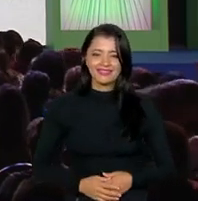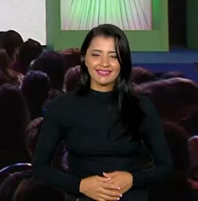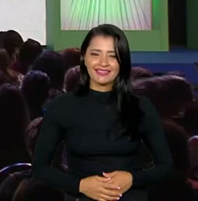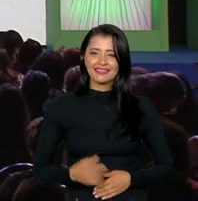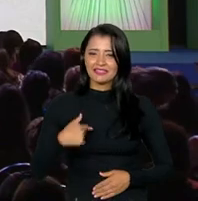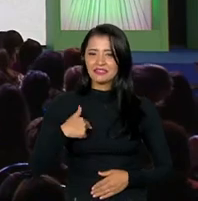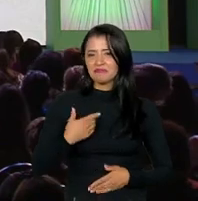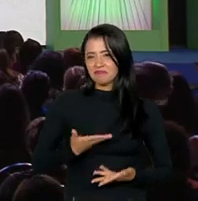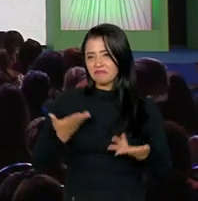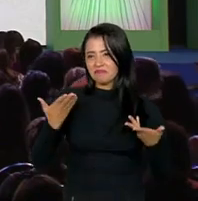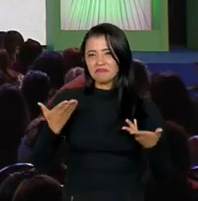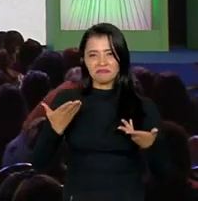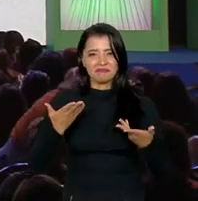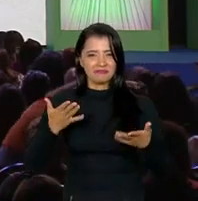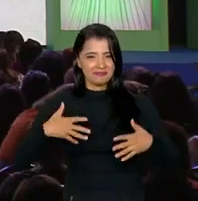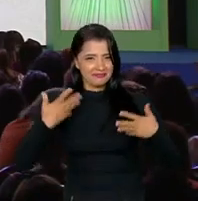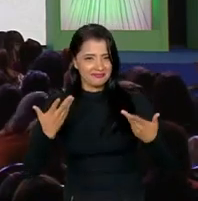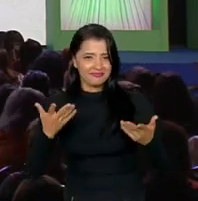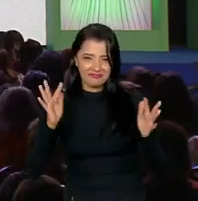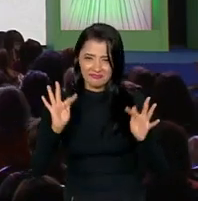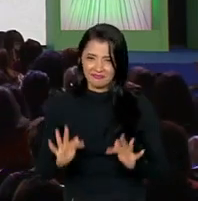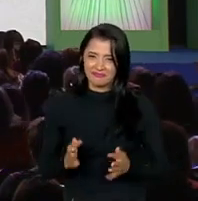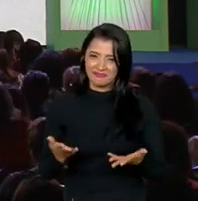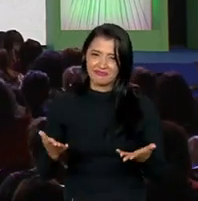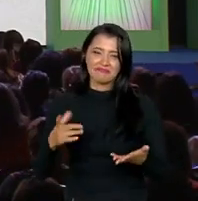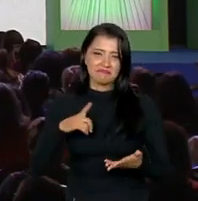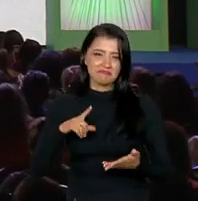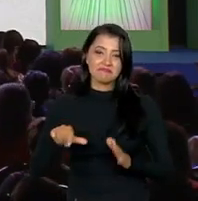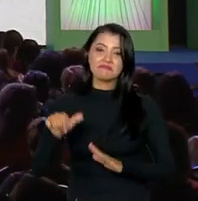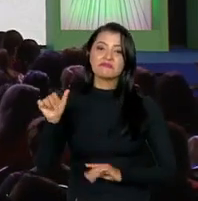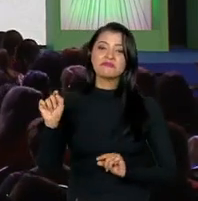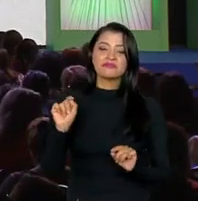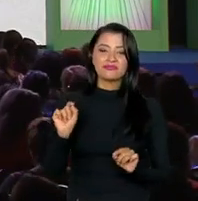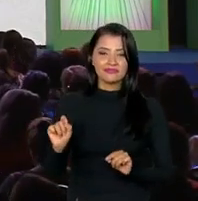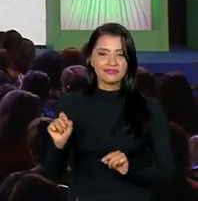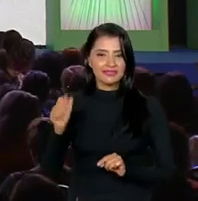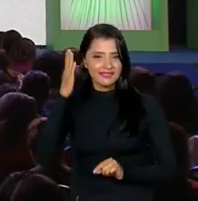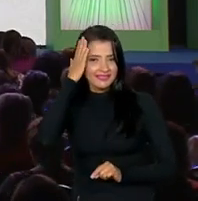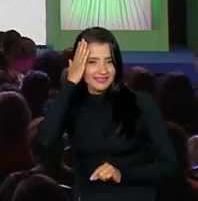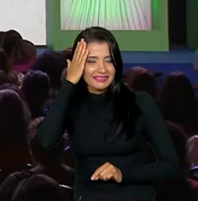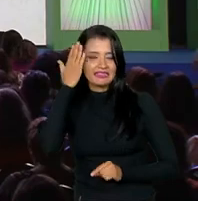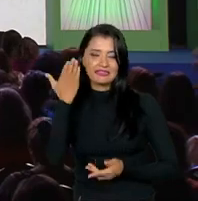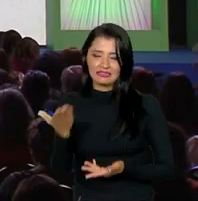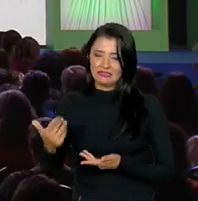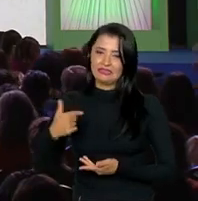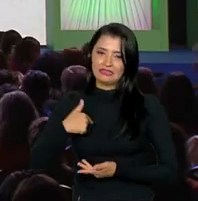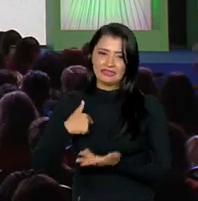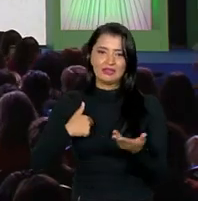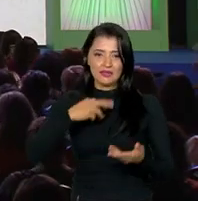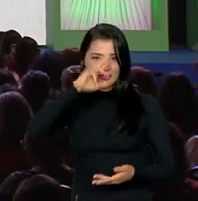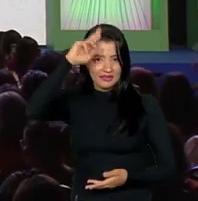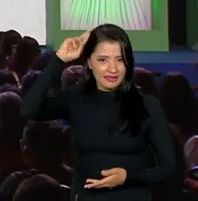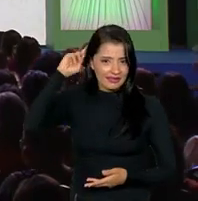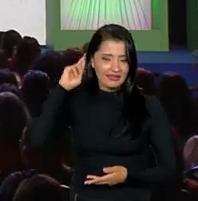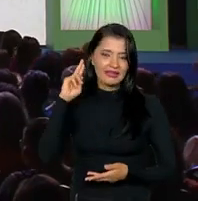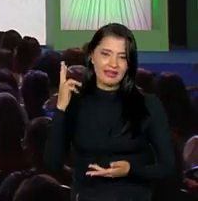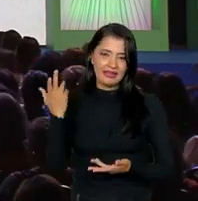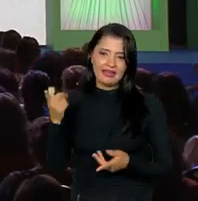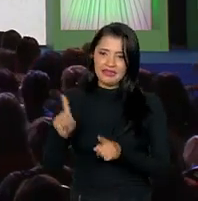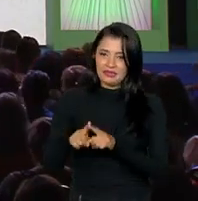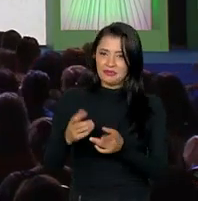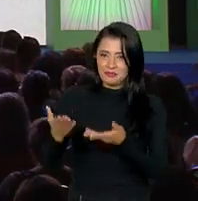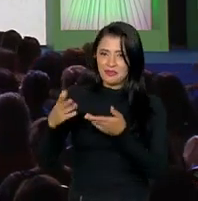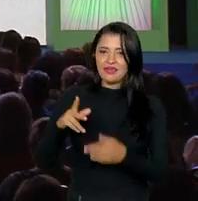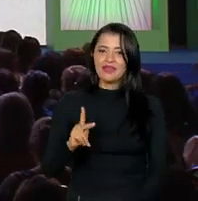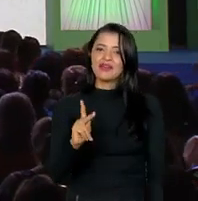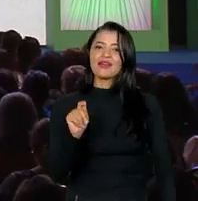Olha, para mim é uma alegria muito grande. Primeiro, sabemos aqui, tanto eu, a Aniele, como também